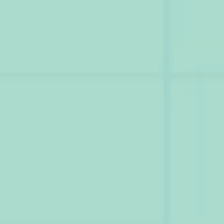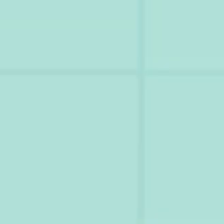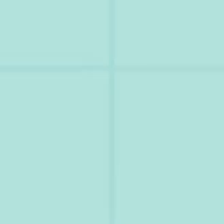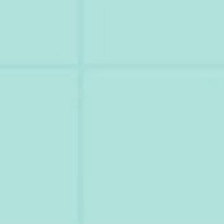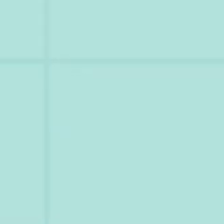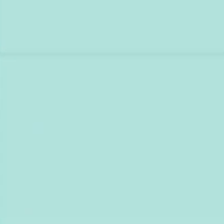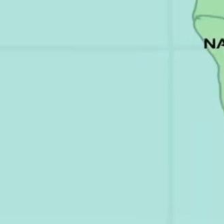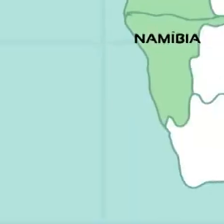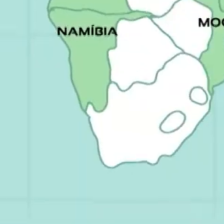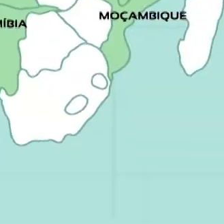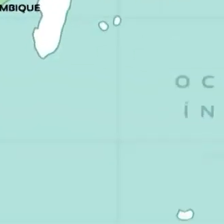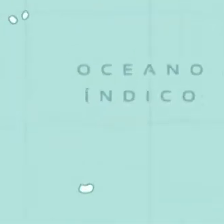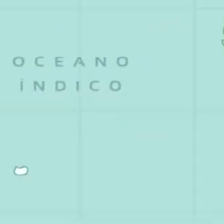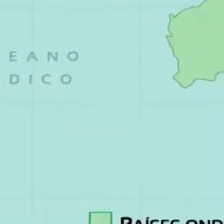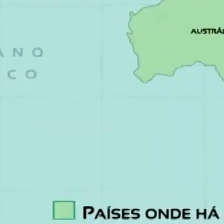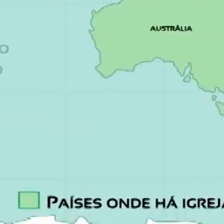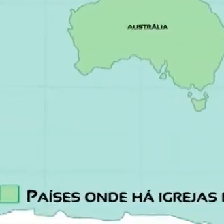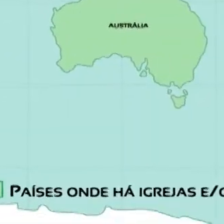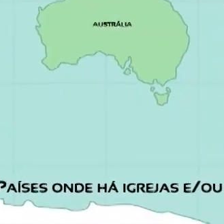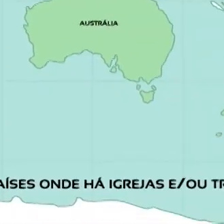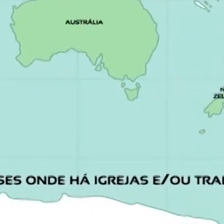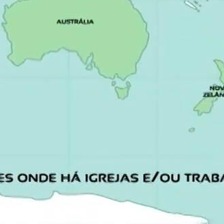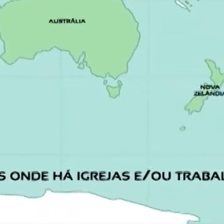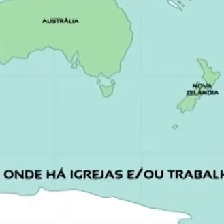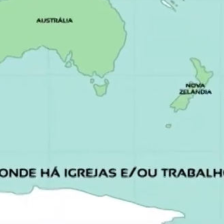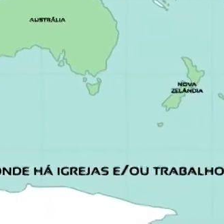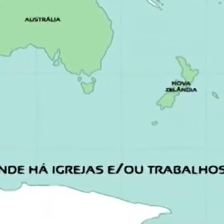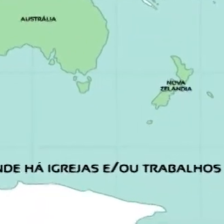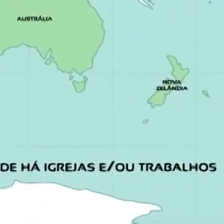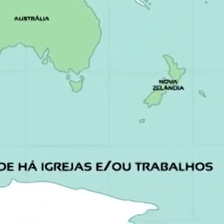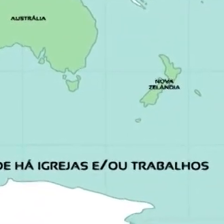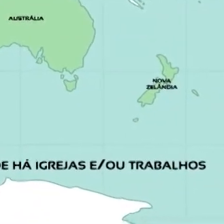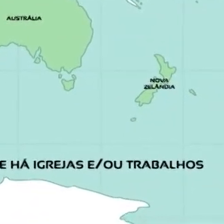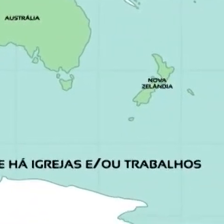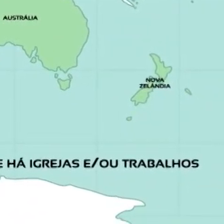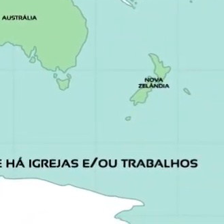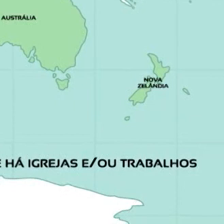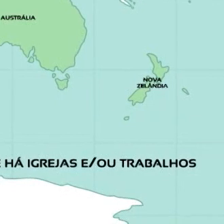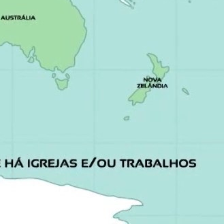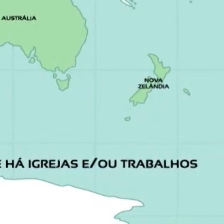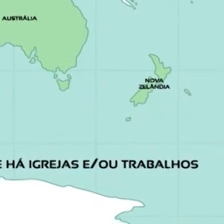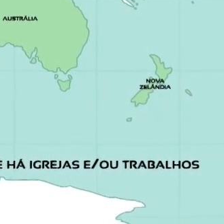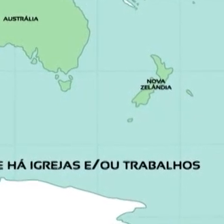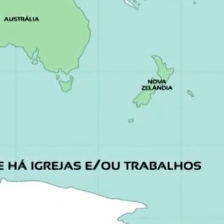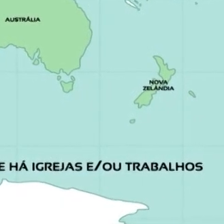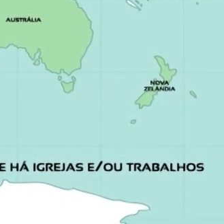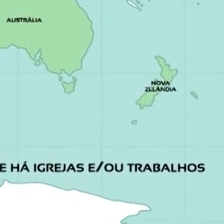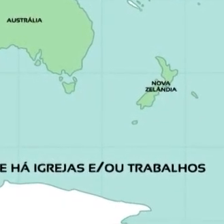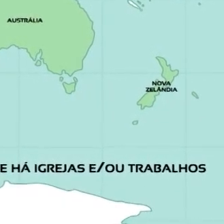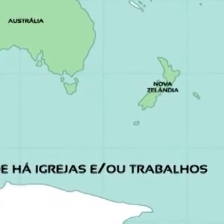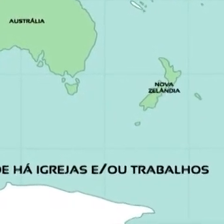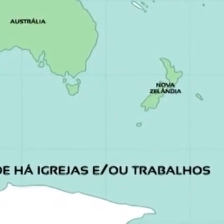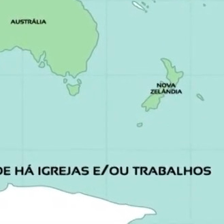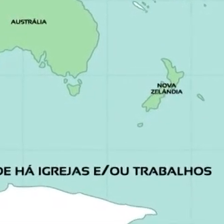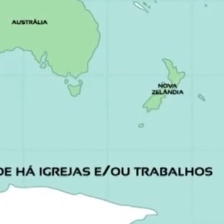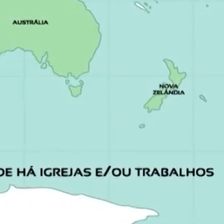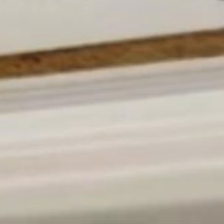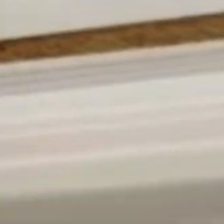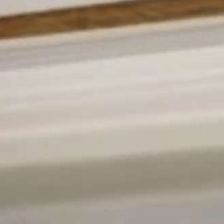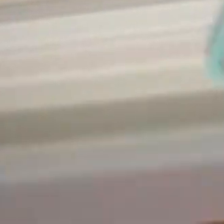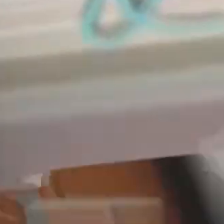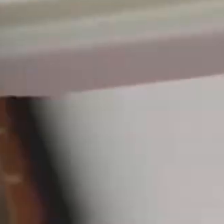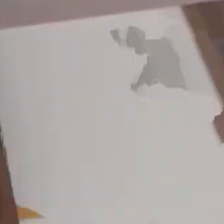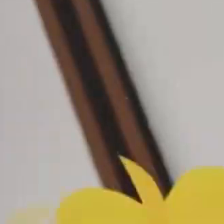Agora você pode acompanhar as ações da Igreja Cristã Maranata ao redor do Brasil e do mundo por meio da revista Maranata,